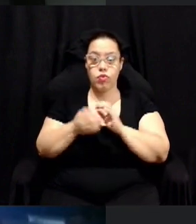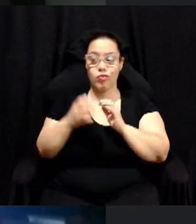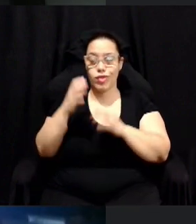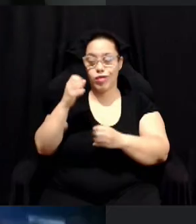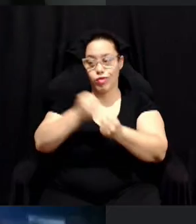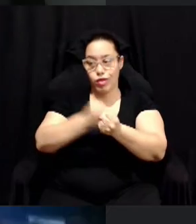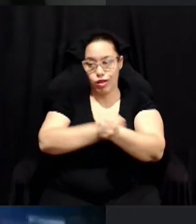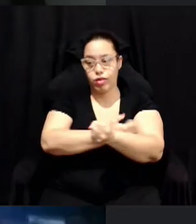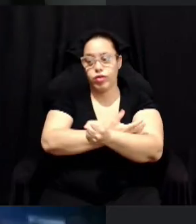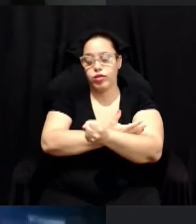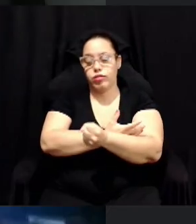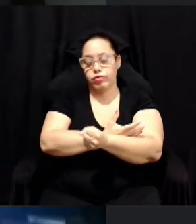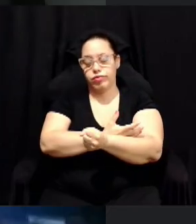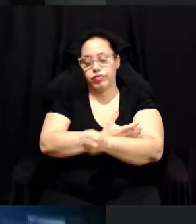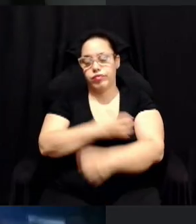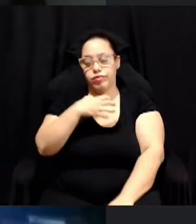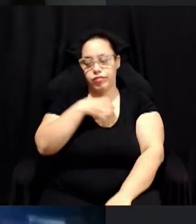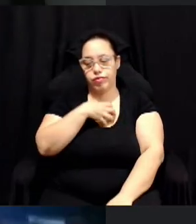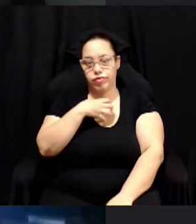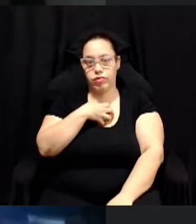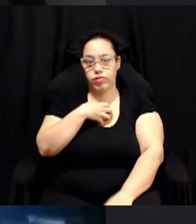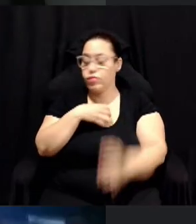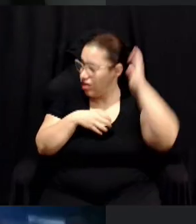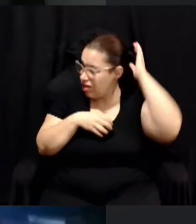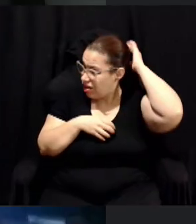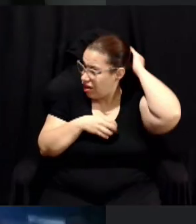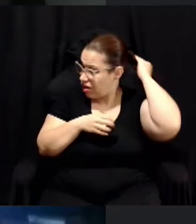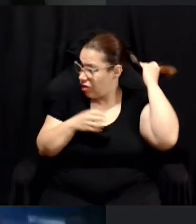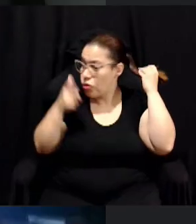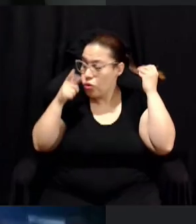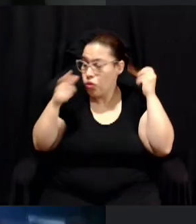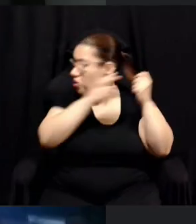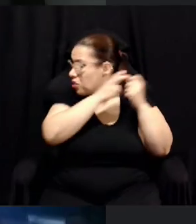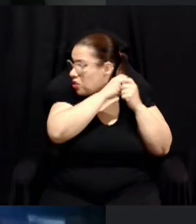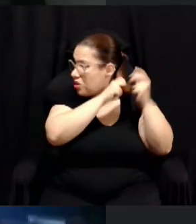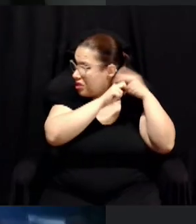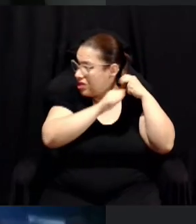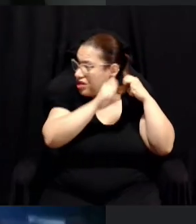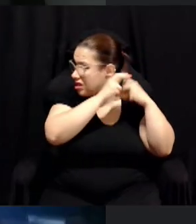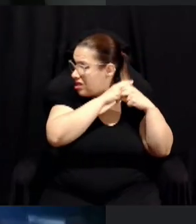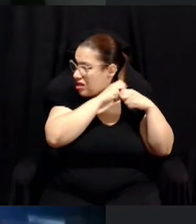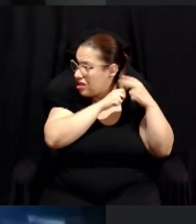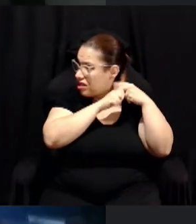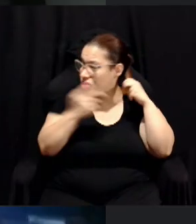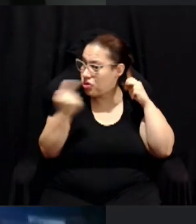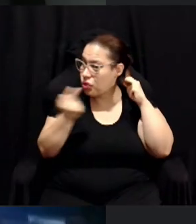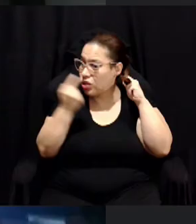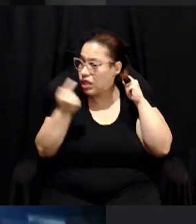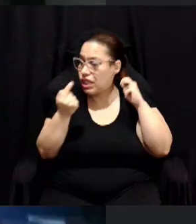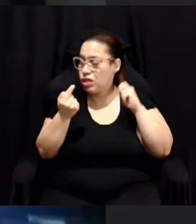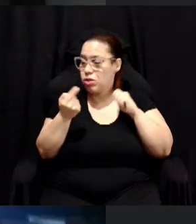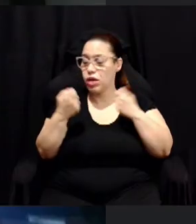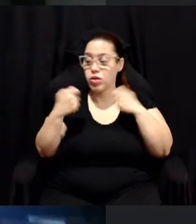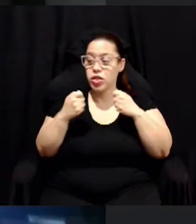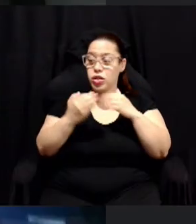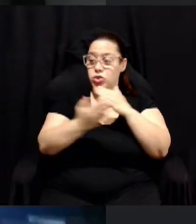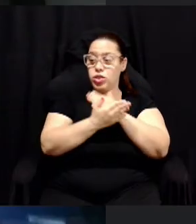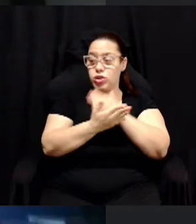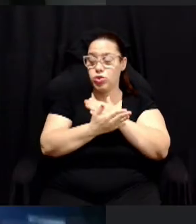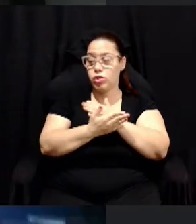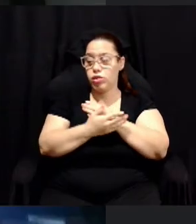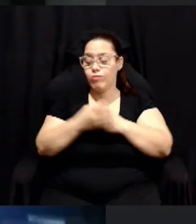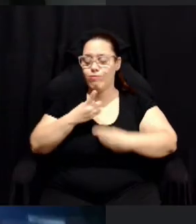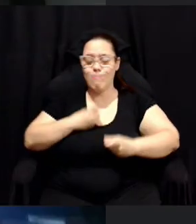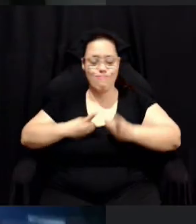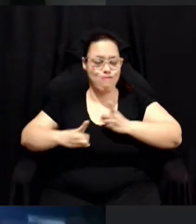deixando de fazer, até lavar meu cabelo, eu não conseguia mais lavar meu cabelo sozinha, precisava de ajuda. Então, isso acabou me deprimindo. Também recebi